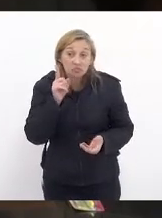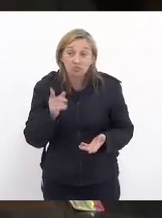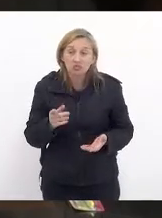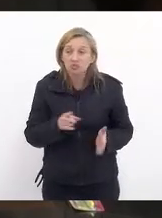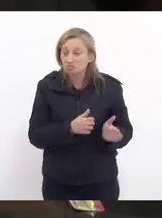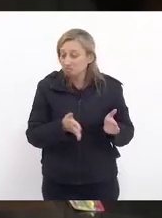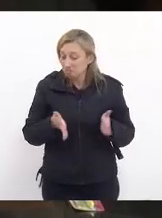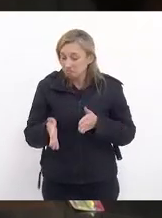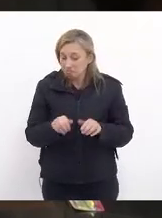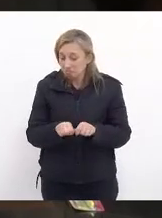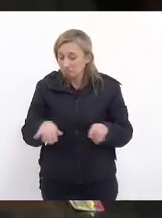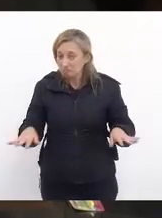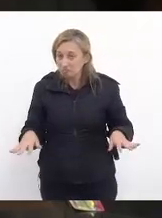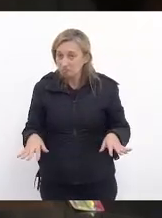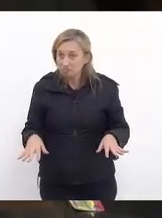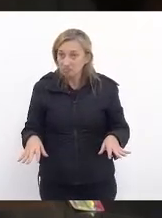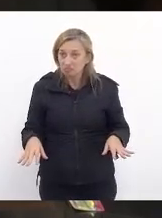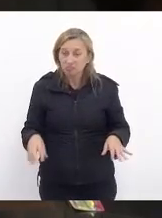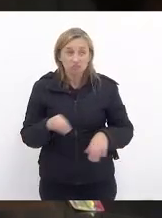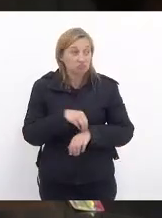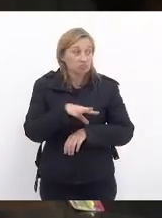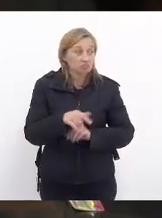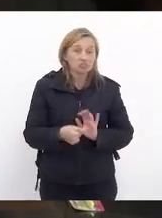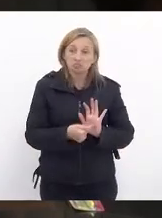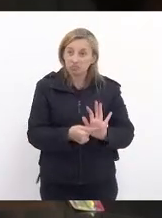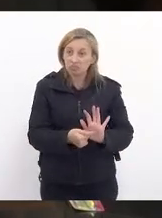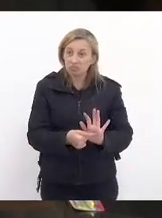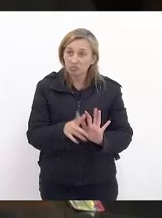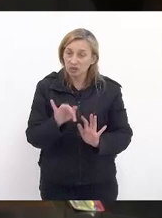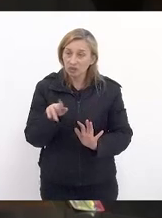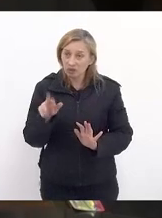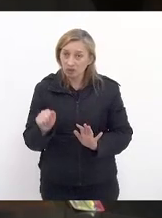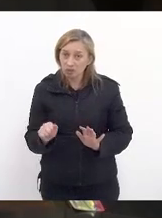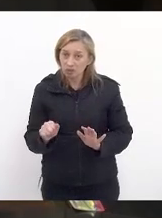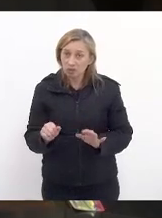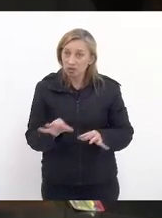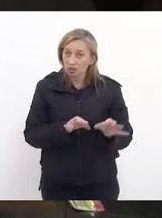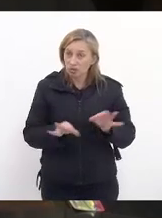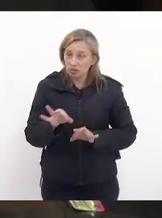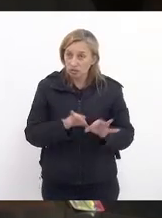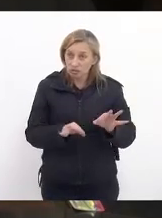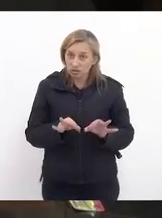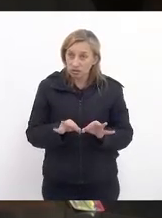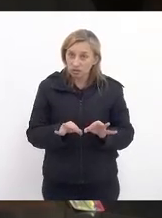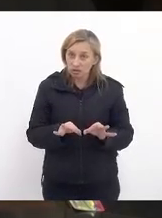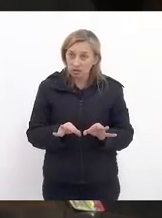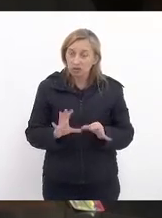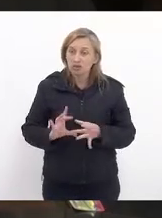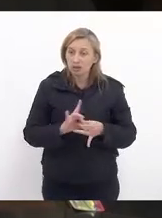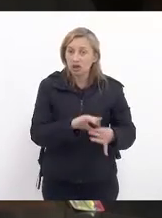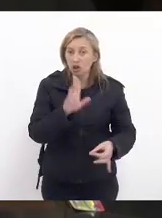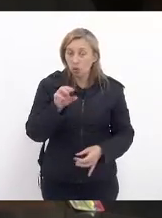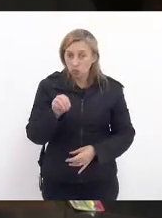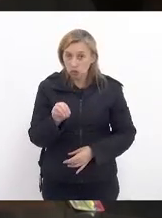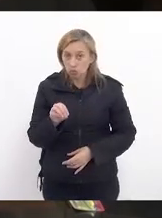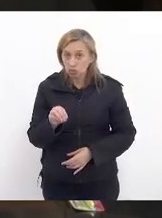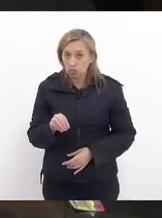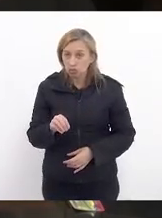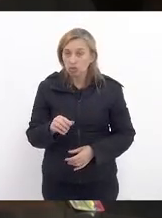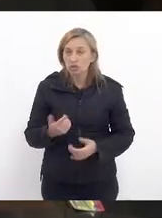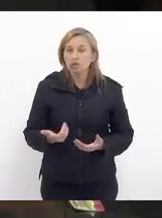durante a pandemia indicadores a ponta da fao da organização vincular da ONU